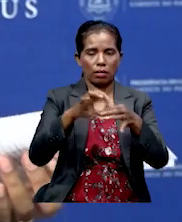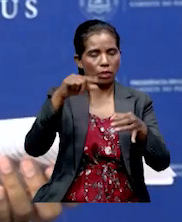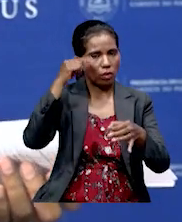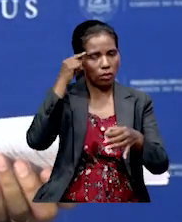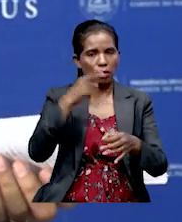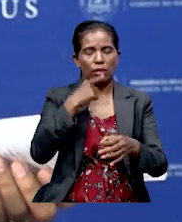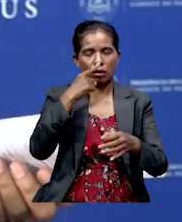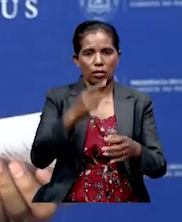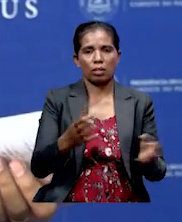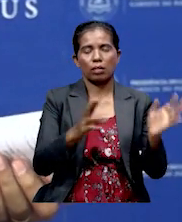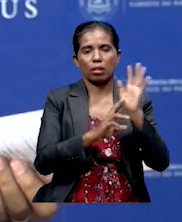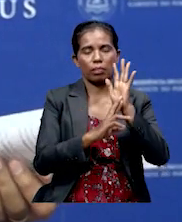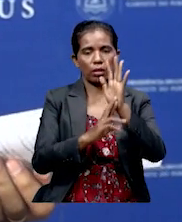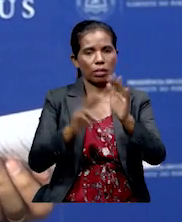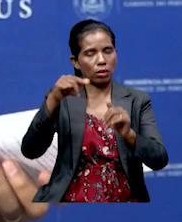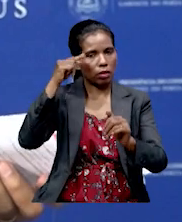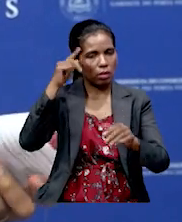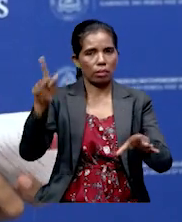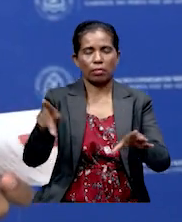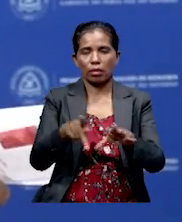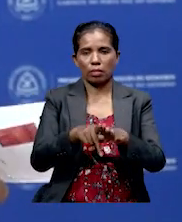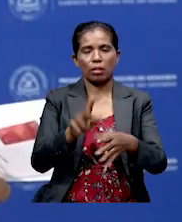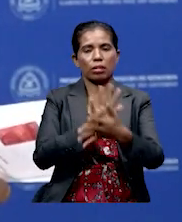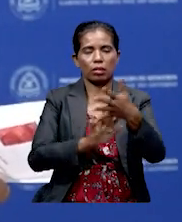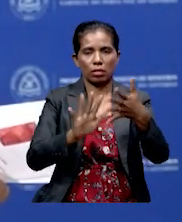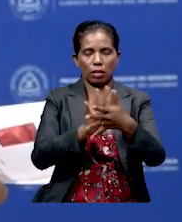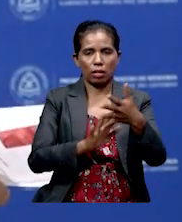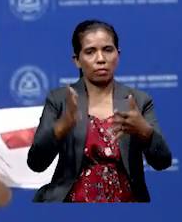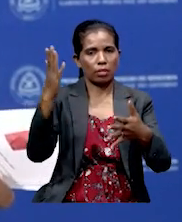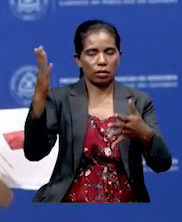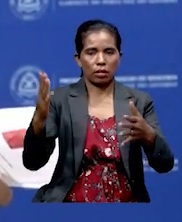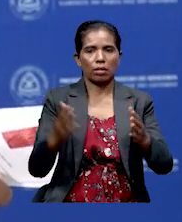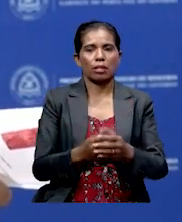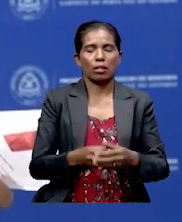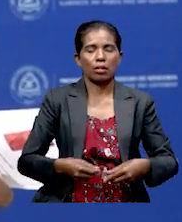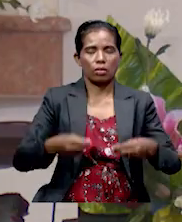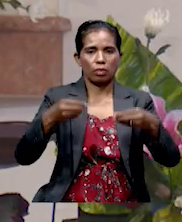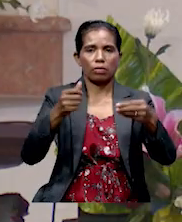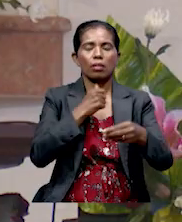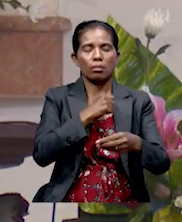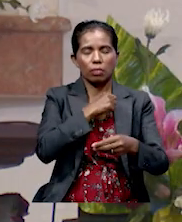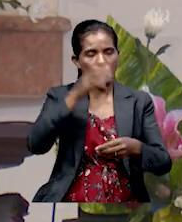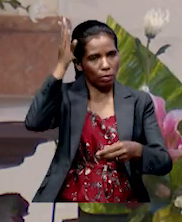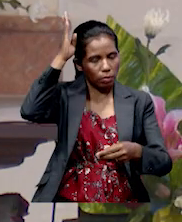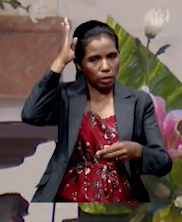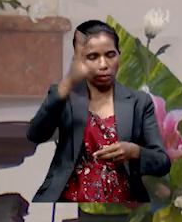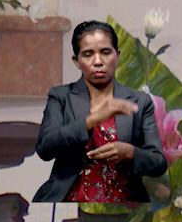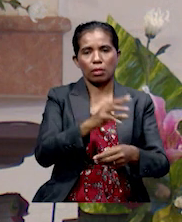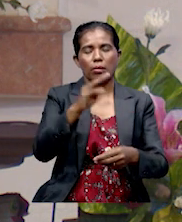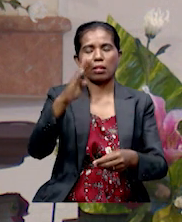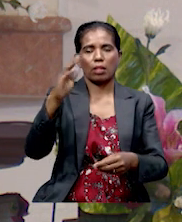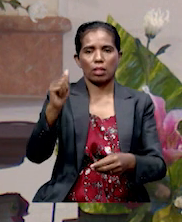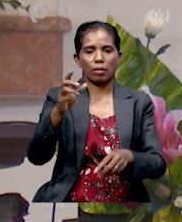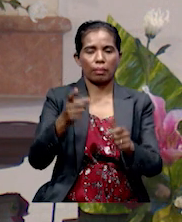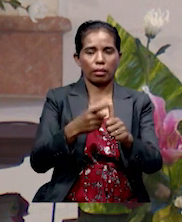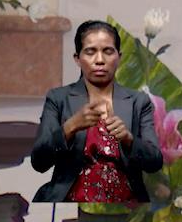se representa governo, onde participa cerimônia investidura Dom Virgílio do Carmo da Silva SDB, Bacardeal, primeiro Igreja